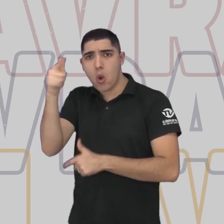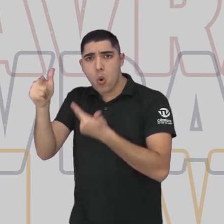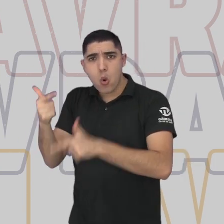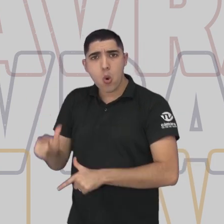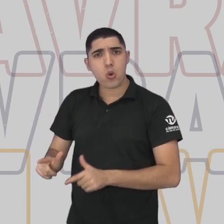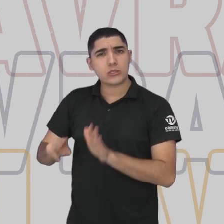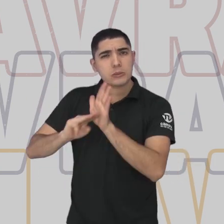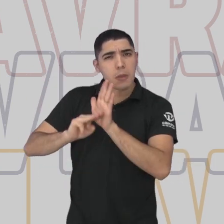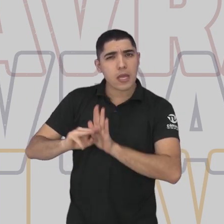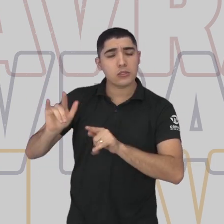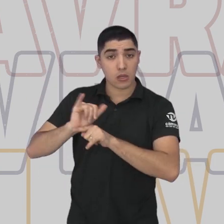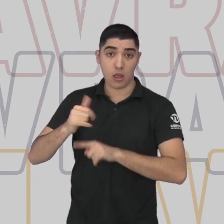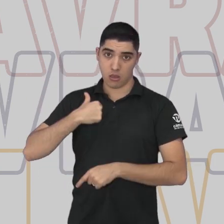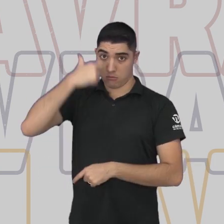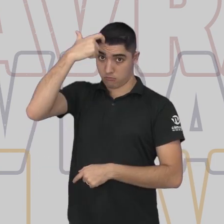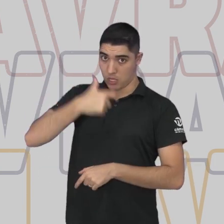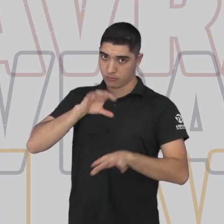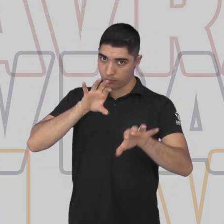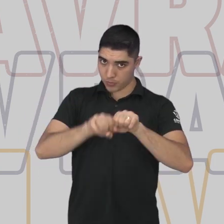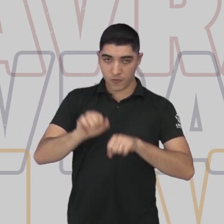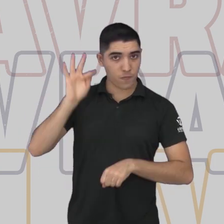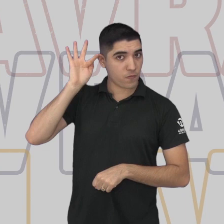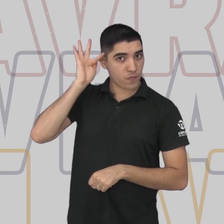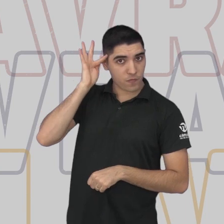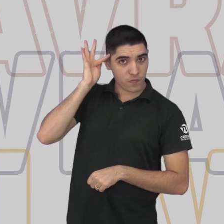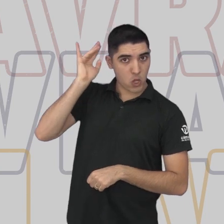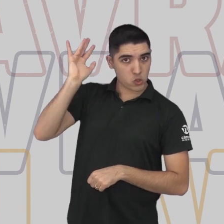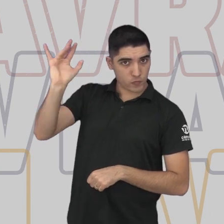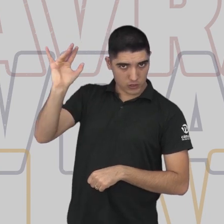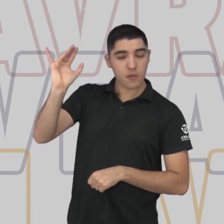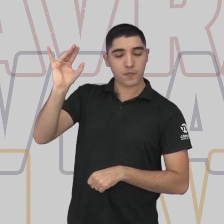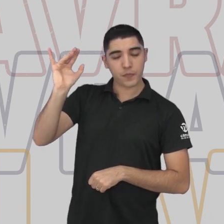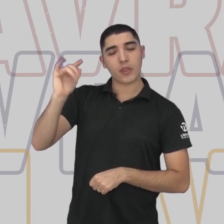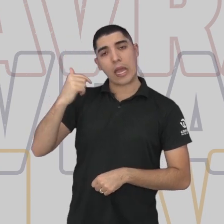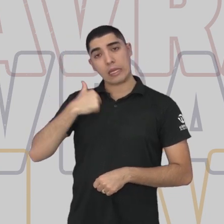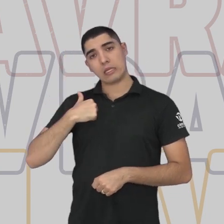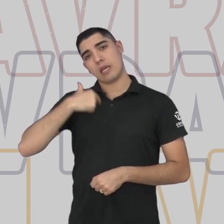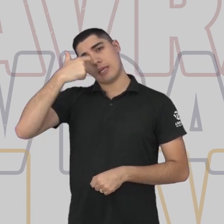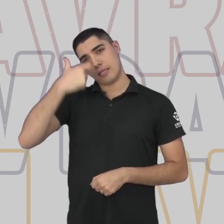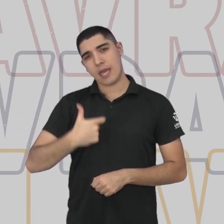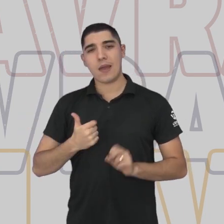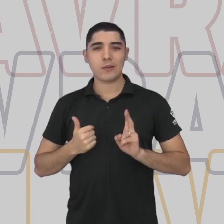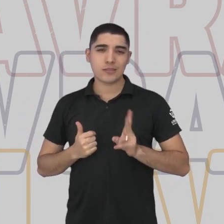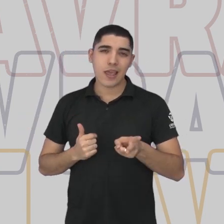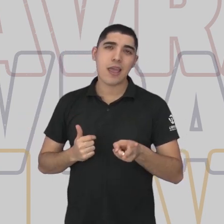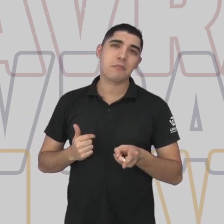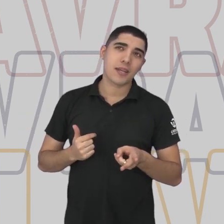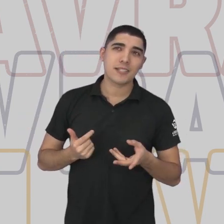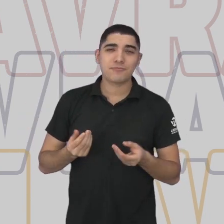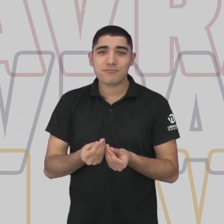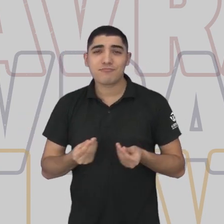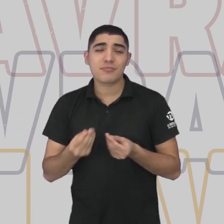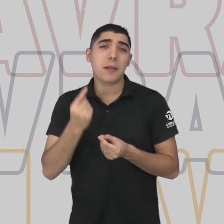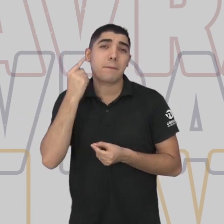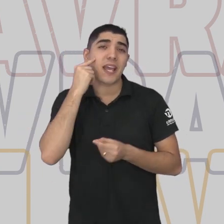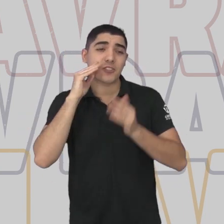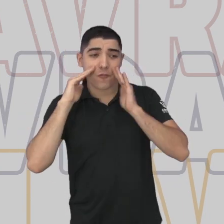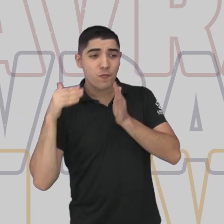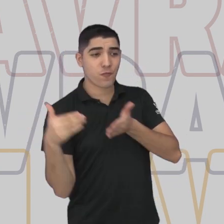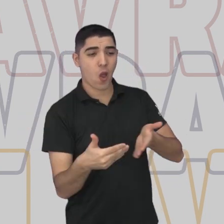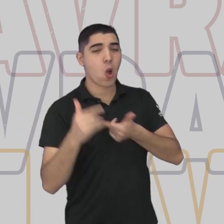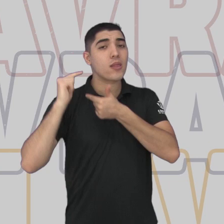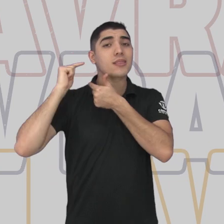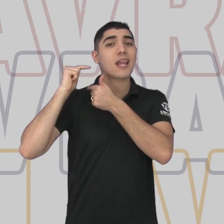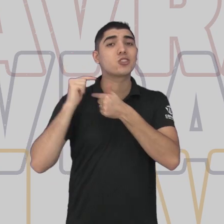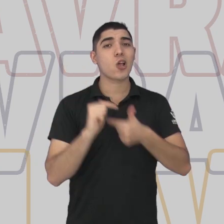muita coisa, né? Porque eu sou filósofo, então a gente tem essa tendência um pouco mais